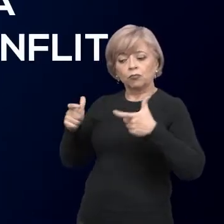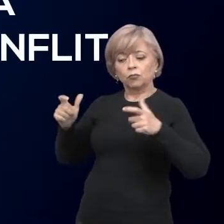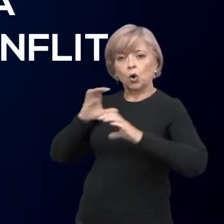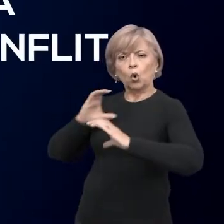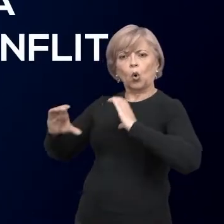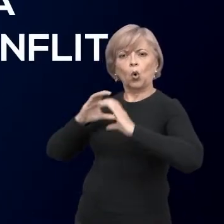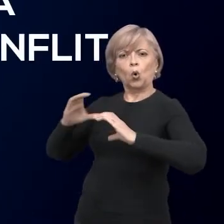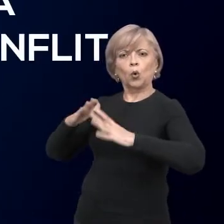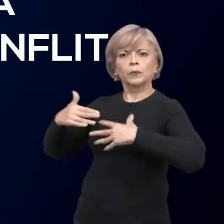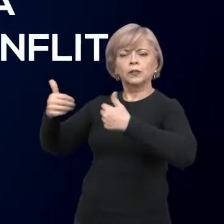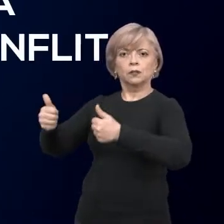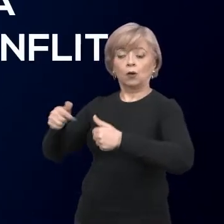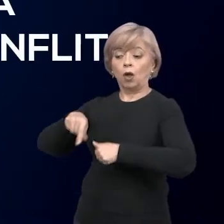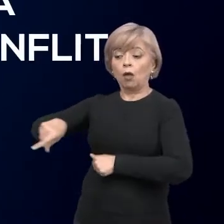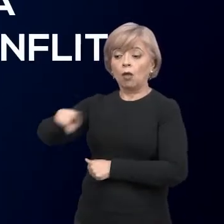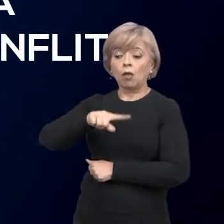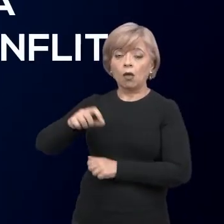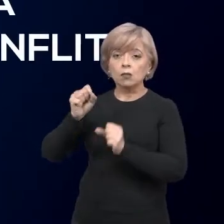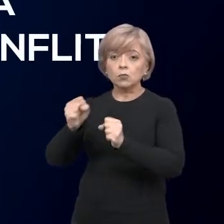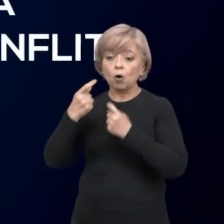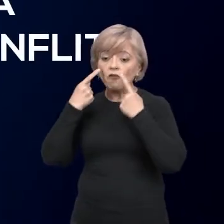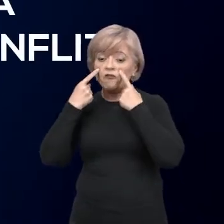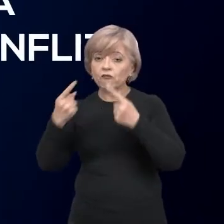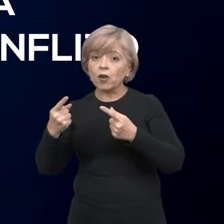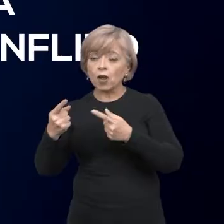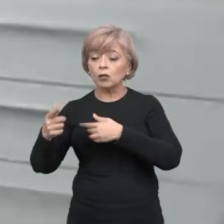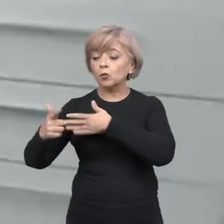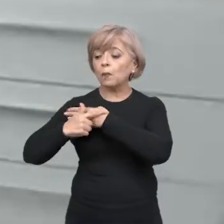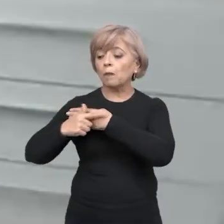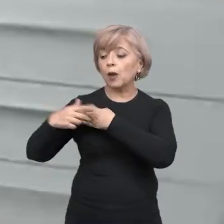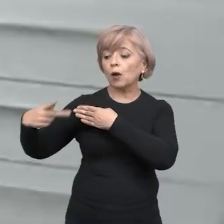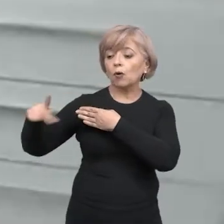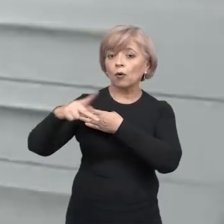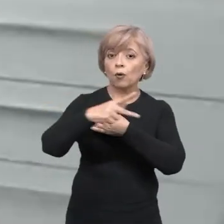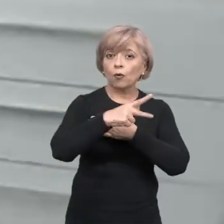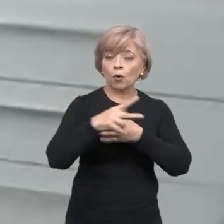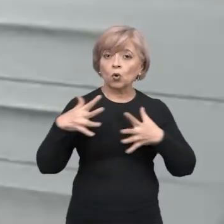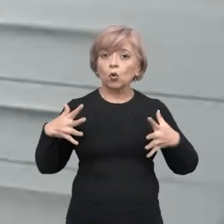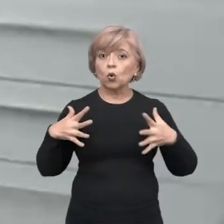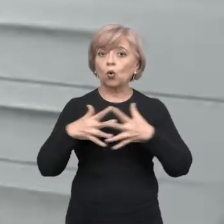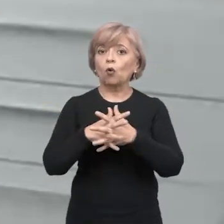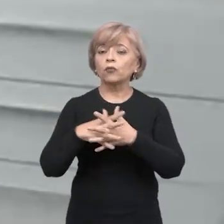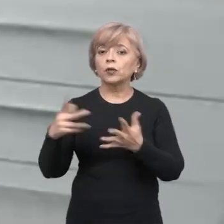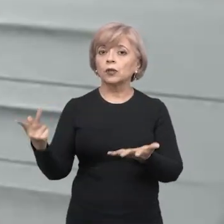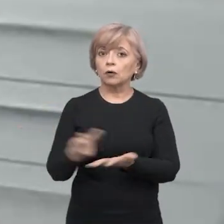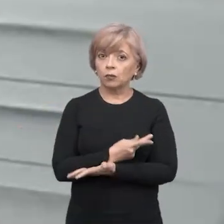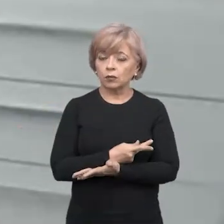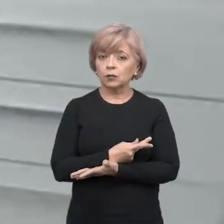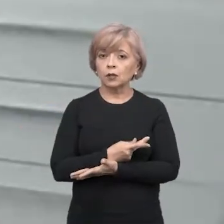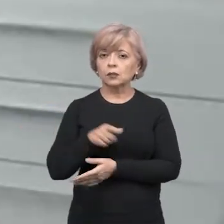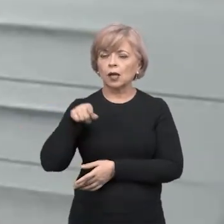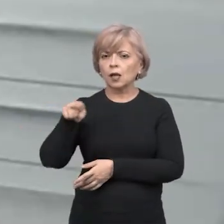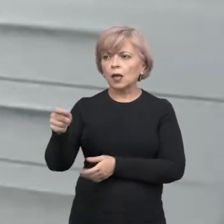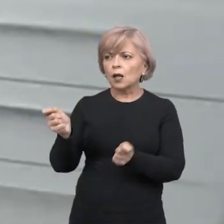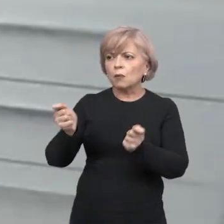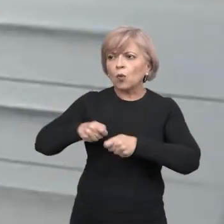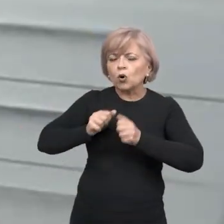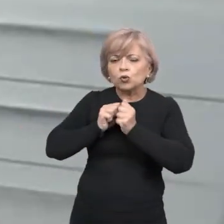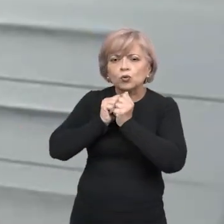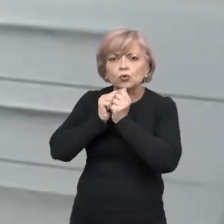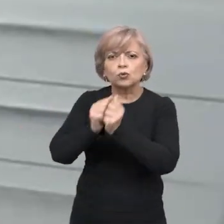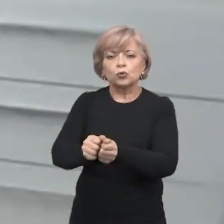forma de comunicação eles possam ver os seus seus papéis no conflito que se desenrolou e possa em